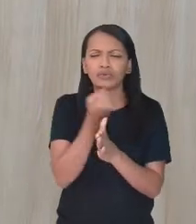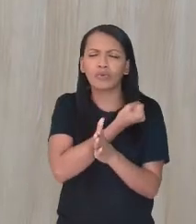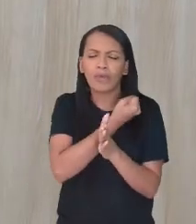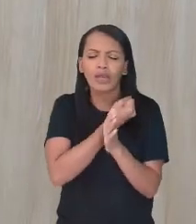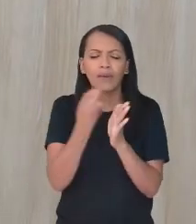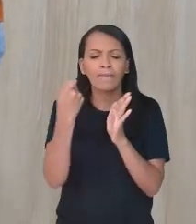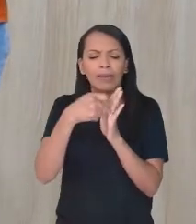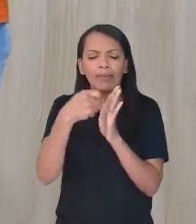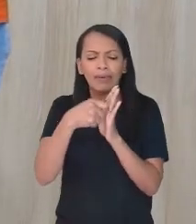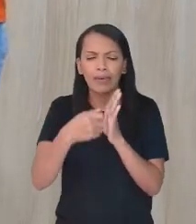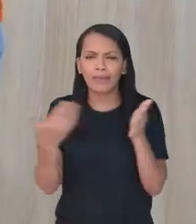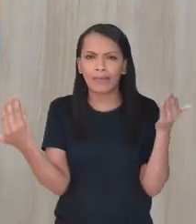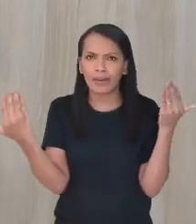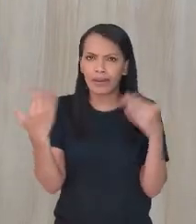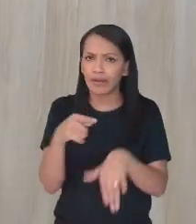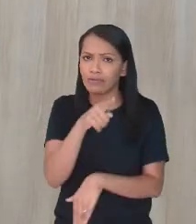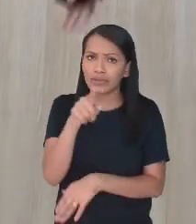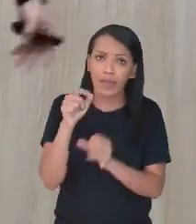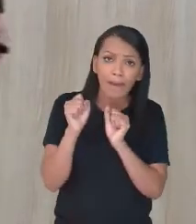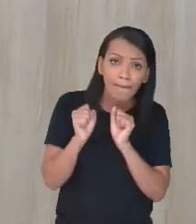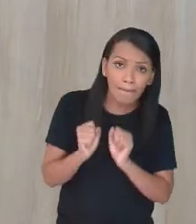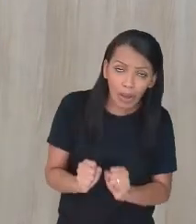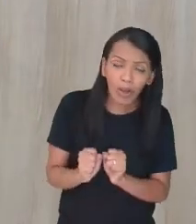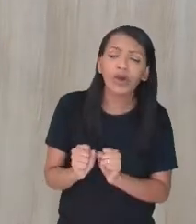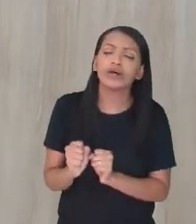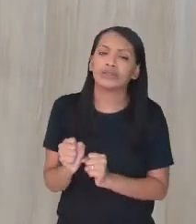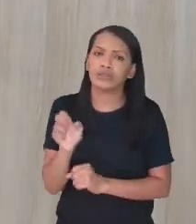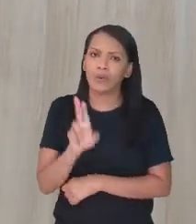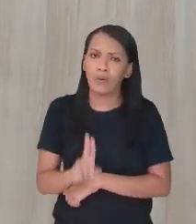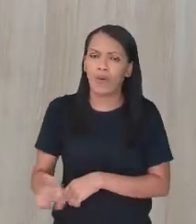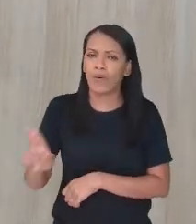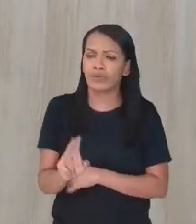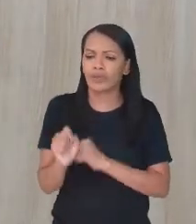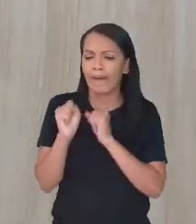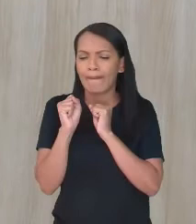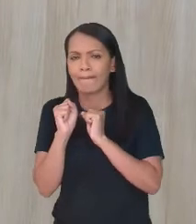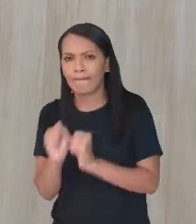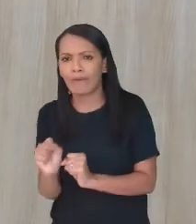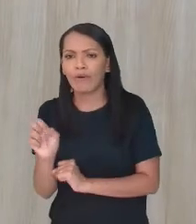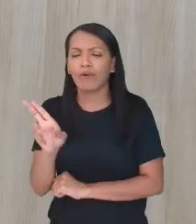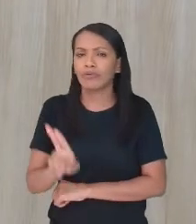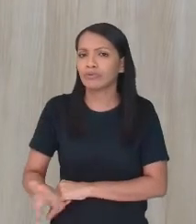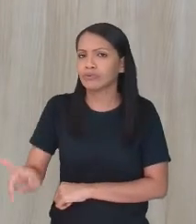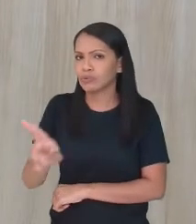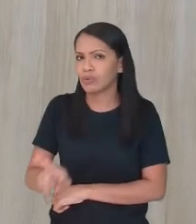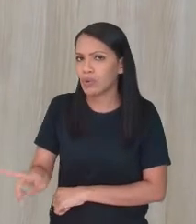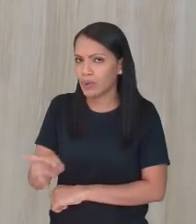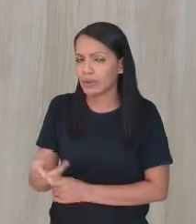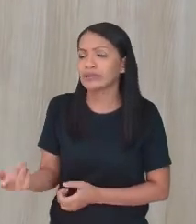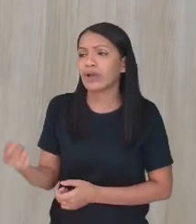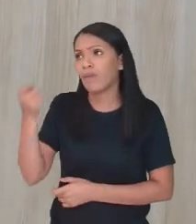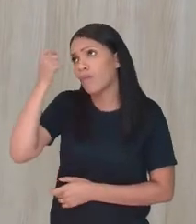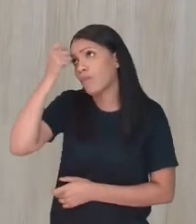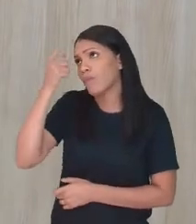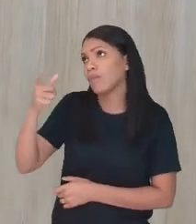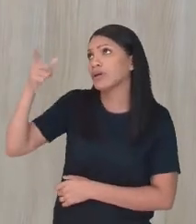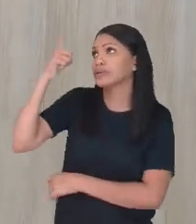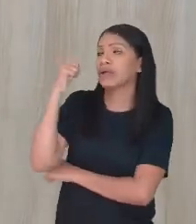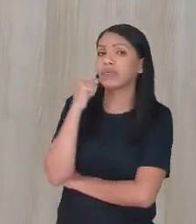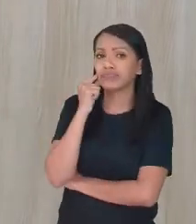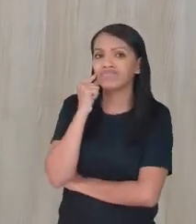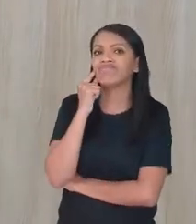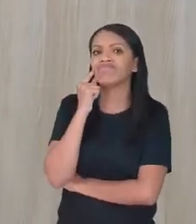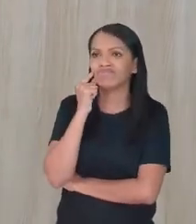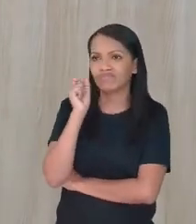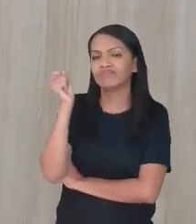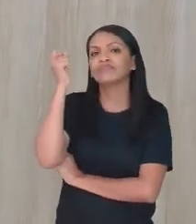Então, você pode utilizar a dica da professora aí. Você pode utilizar essa ideia, tá,